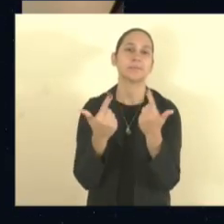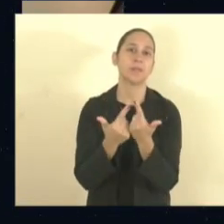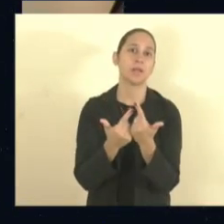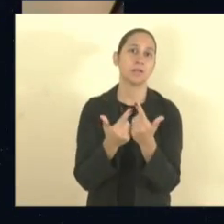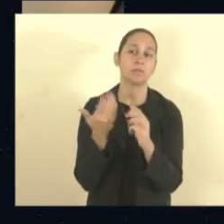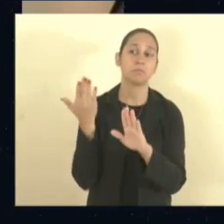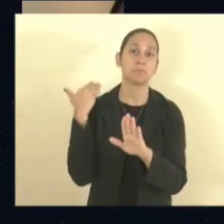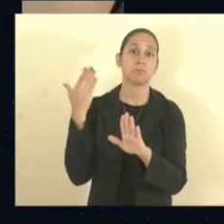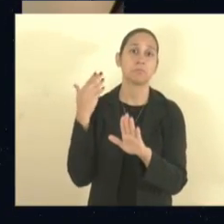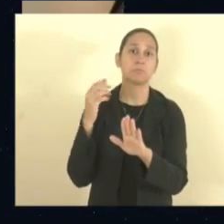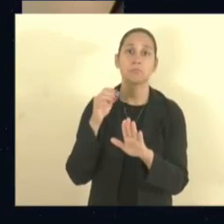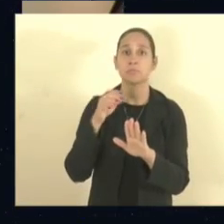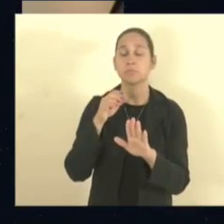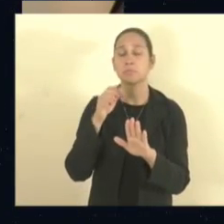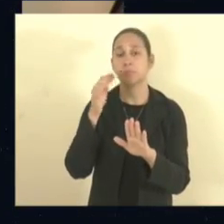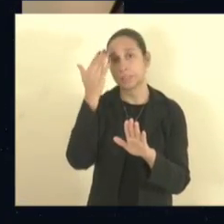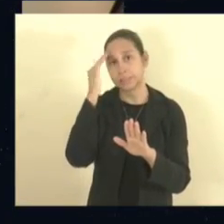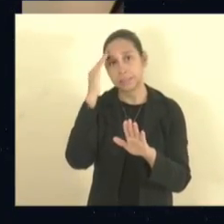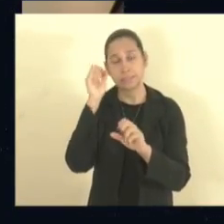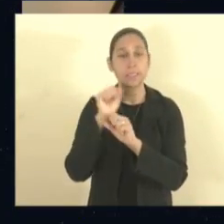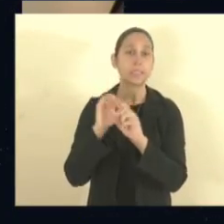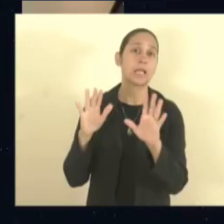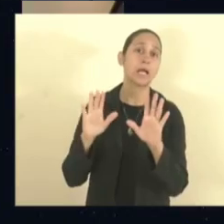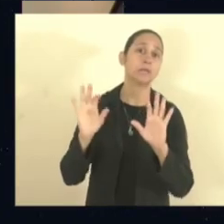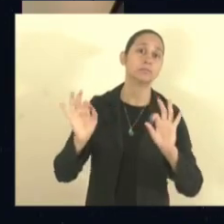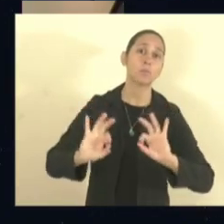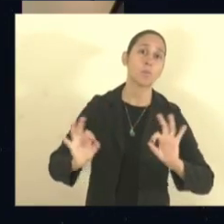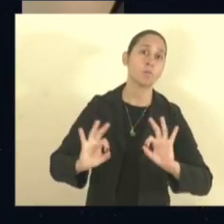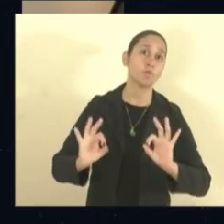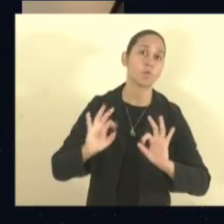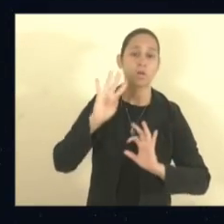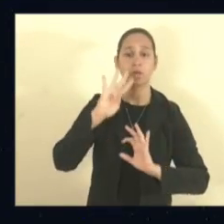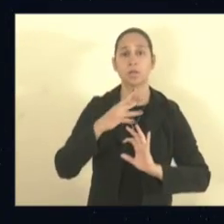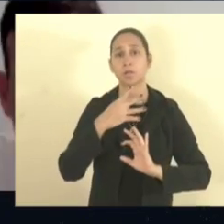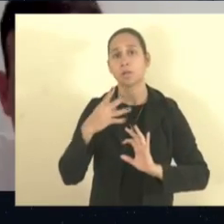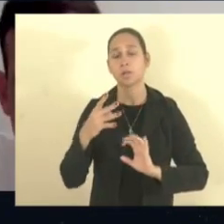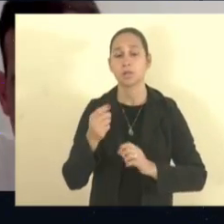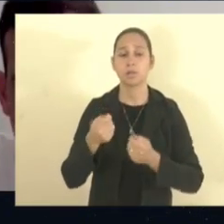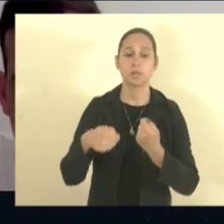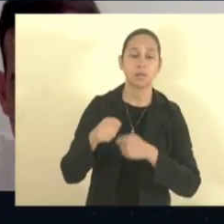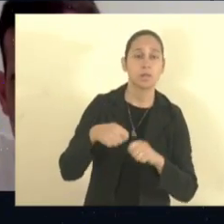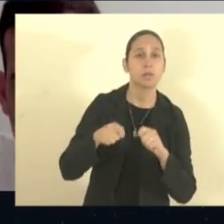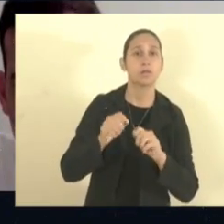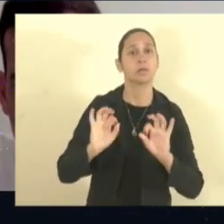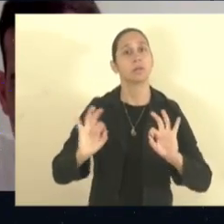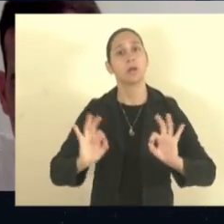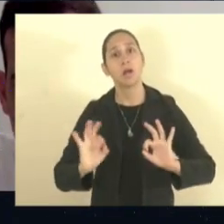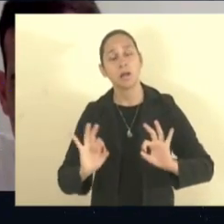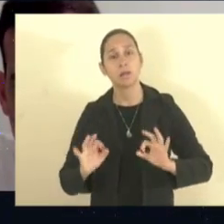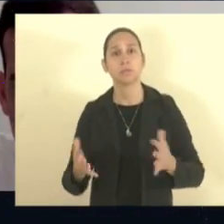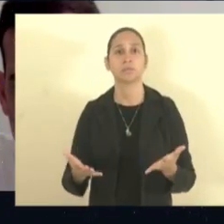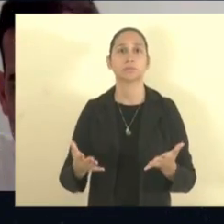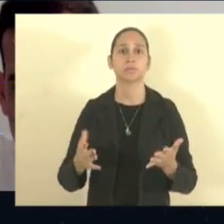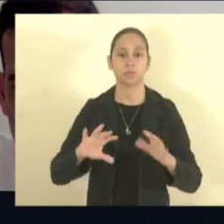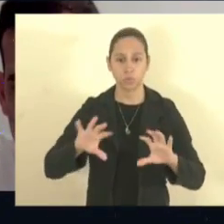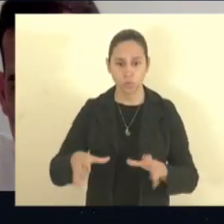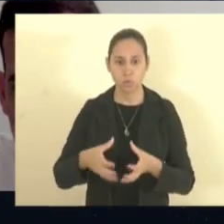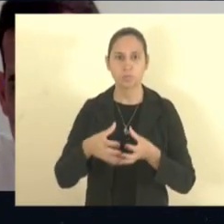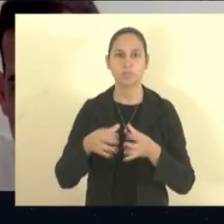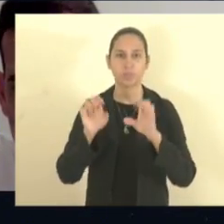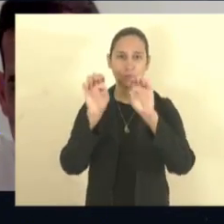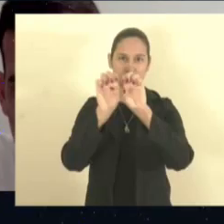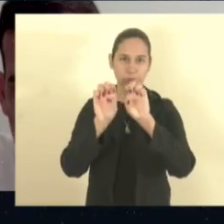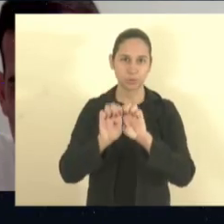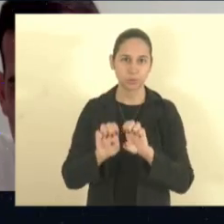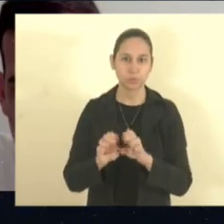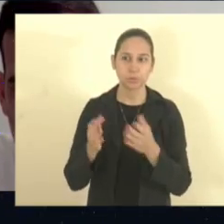é, essa planilha de investimento. Tanto é que o próprio presidente da Comissão de Infraestrutura, né, nosso